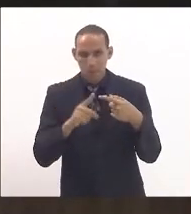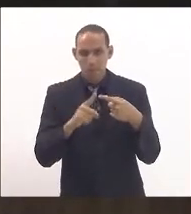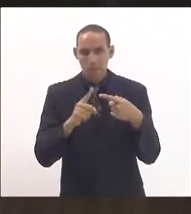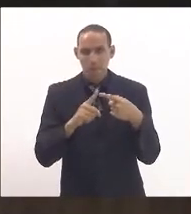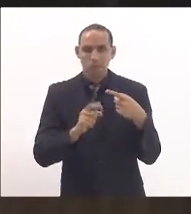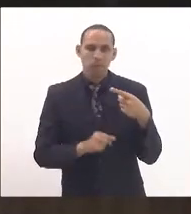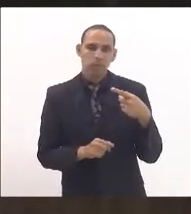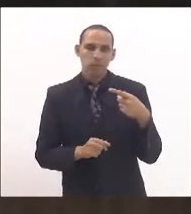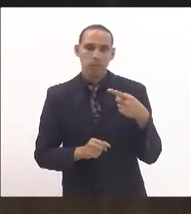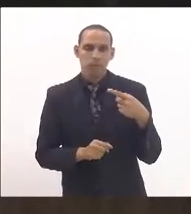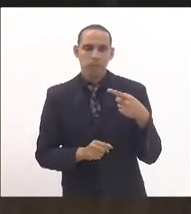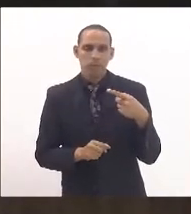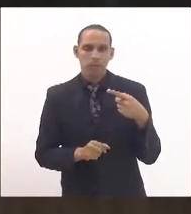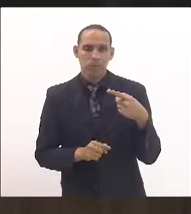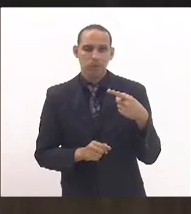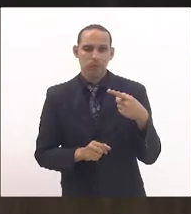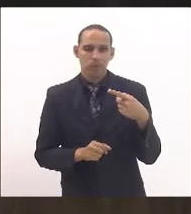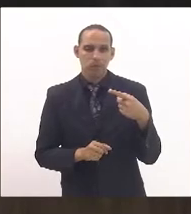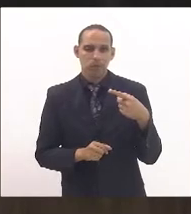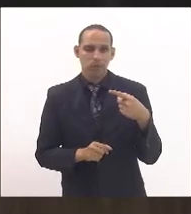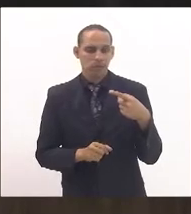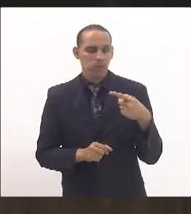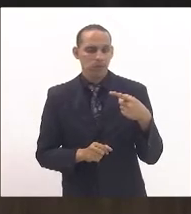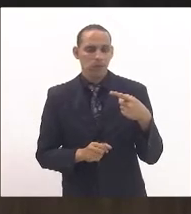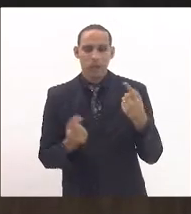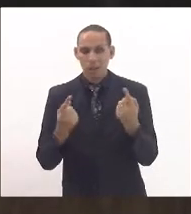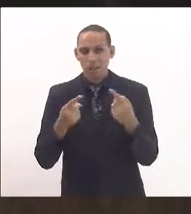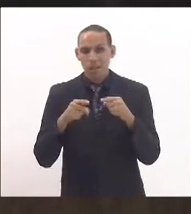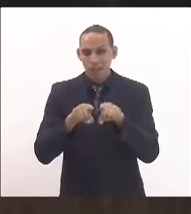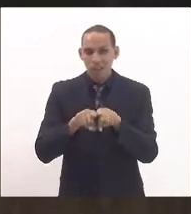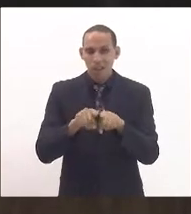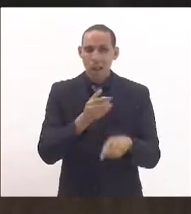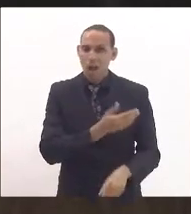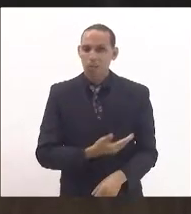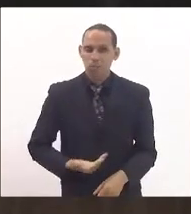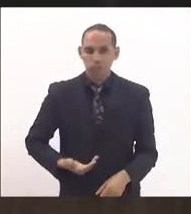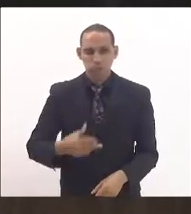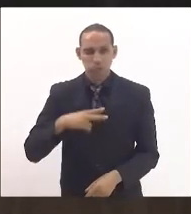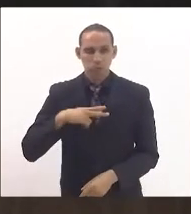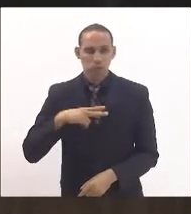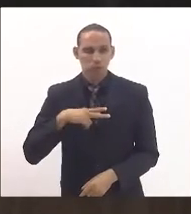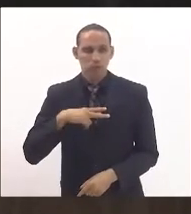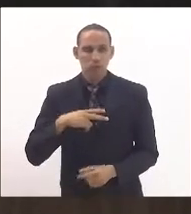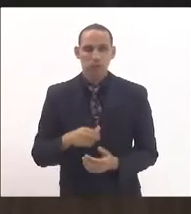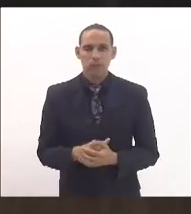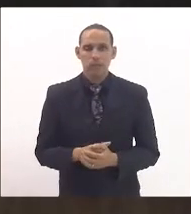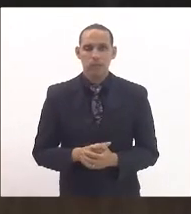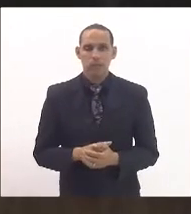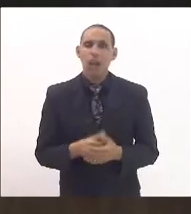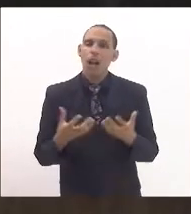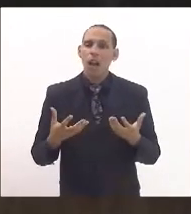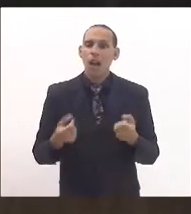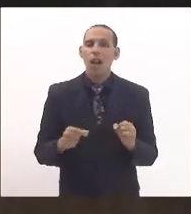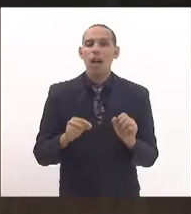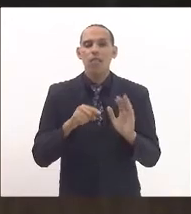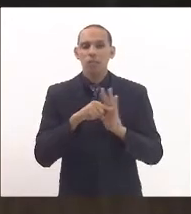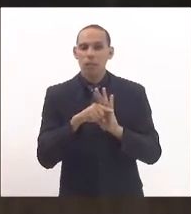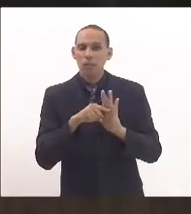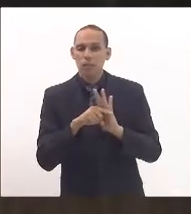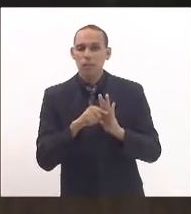primeira é que a parceria público-privada, ela admite um exame